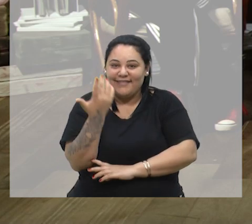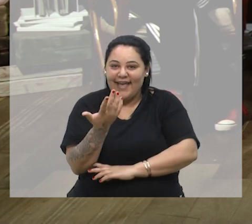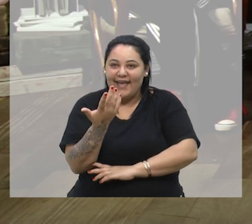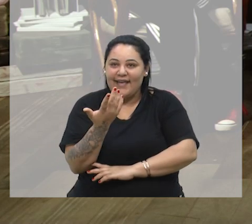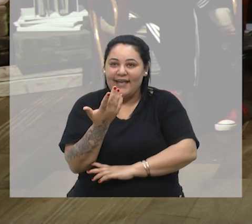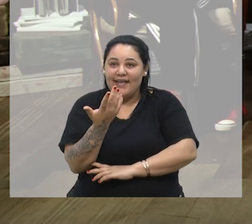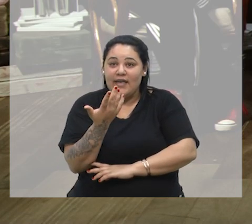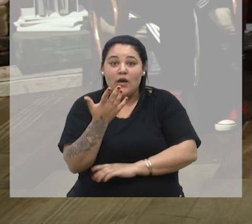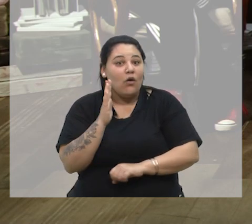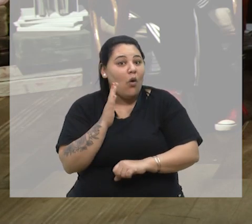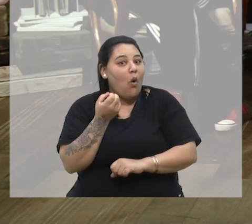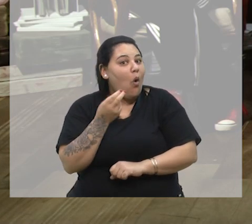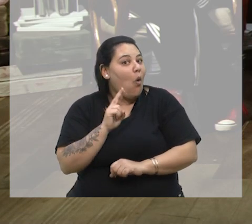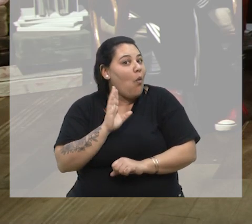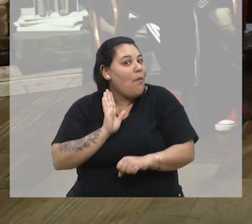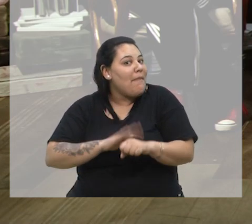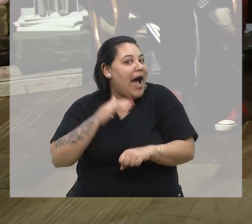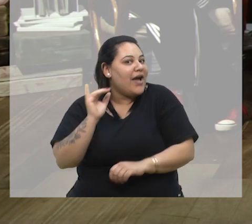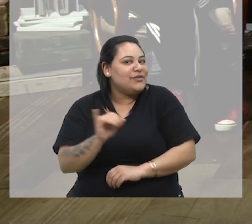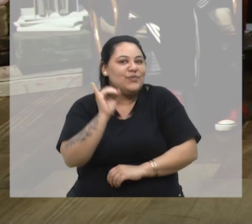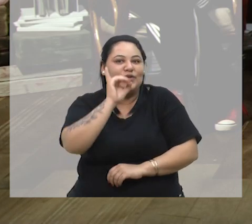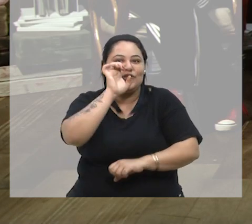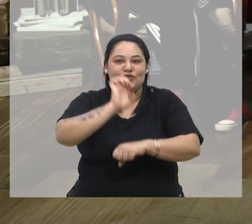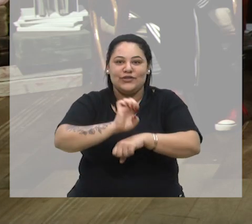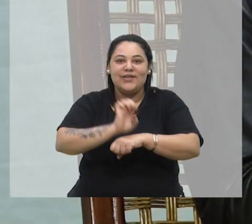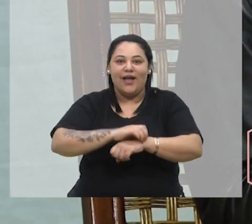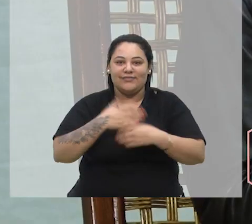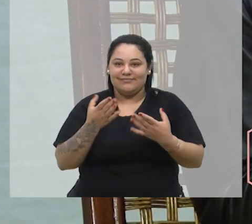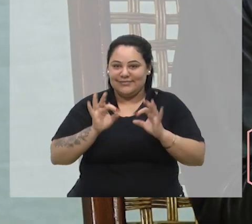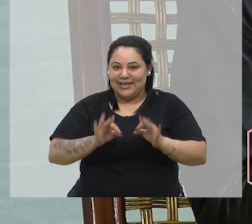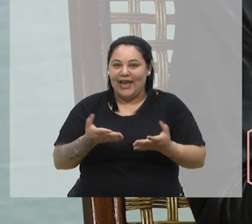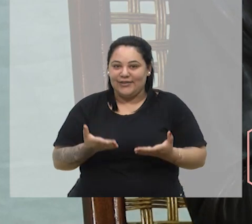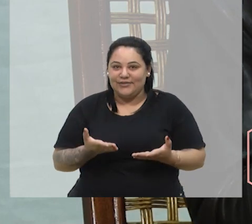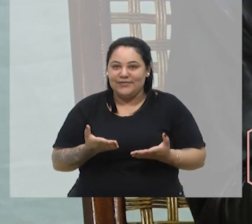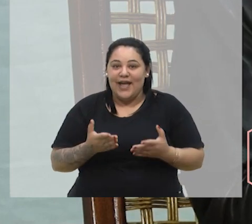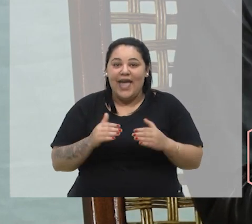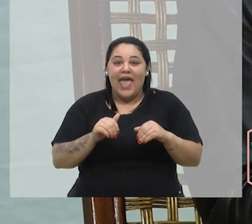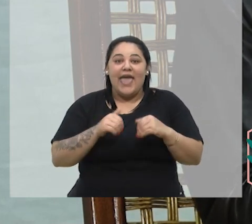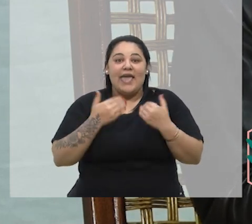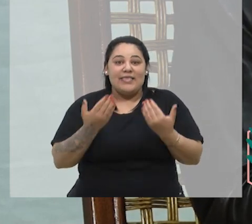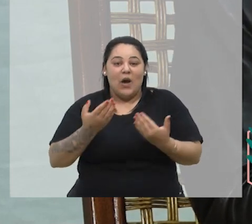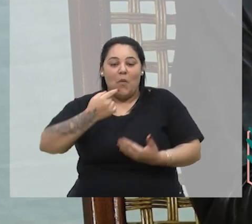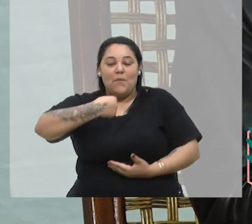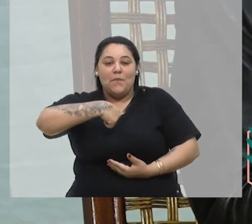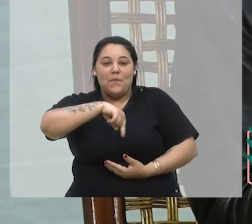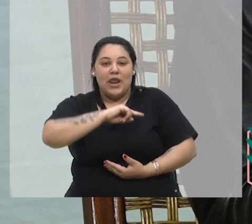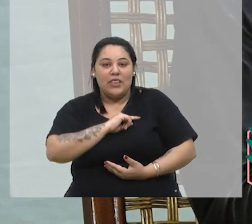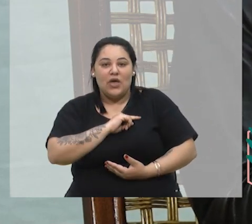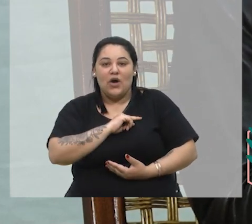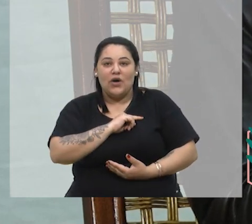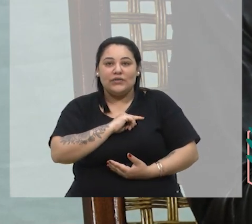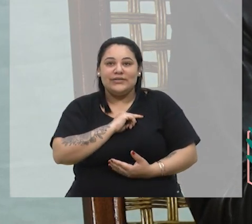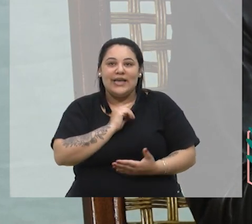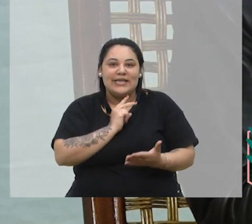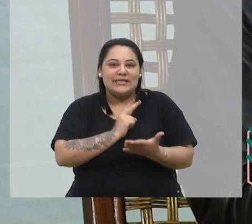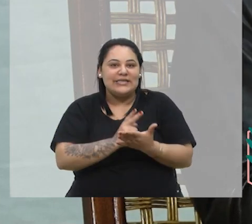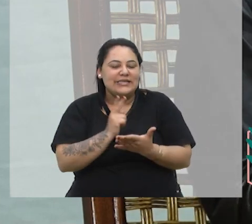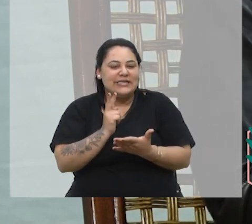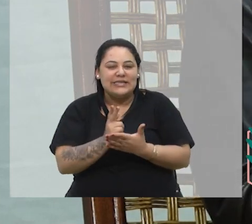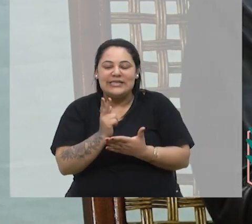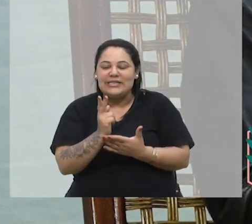sai um dos mais importantes do nosso estado, né? E então, assim, para nós é sempre